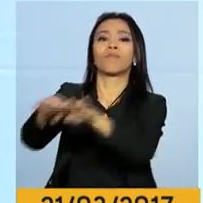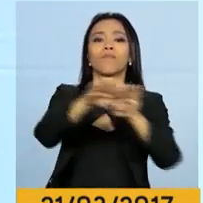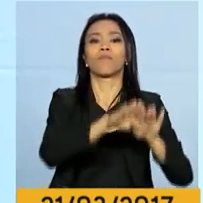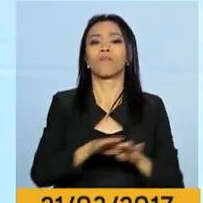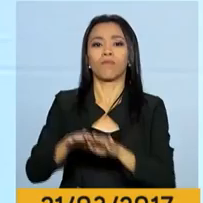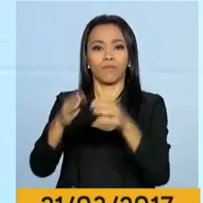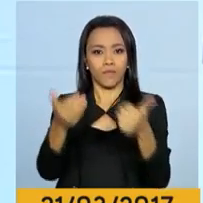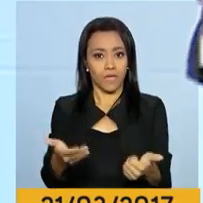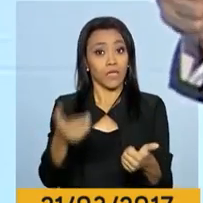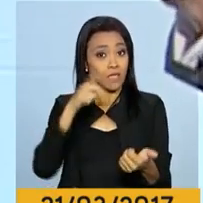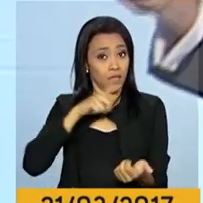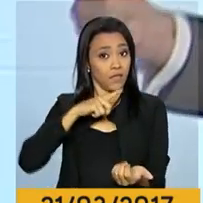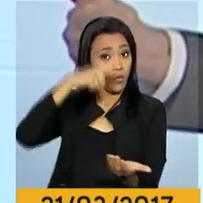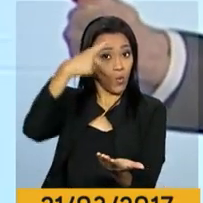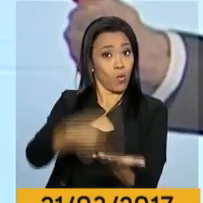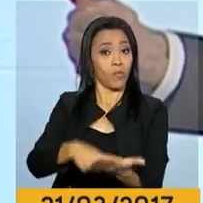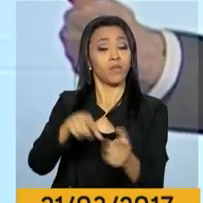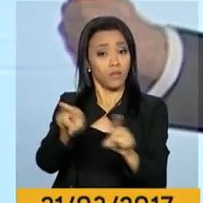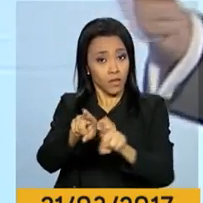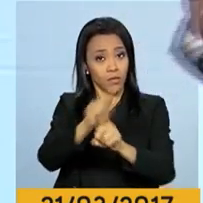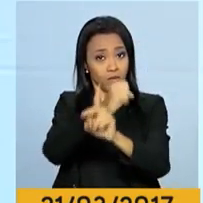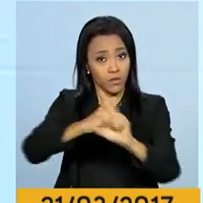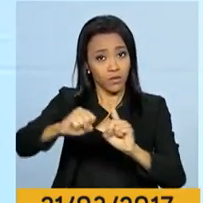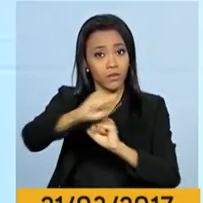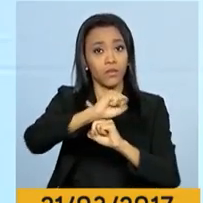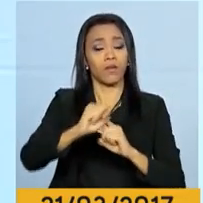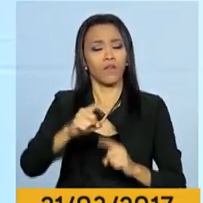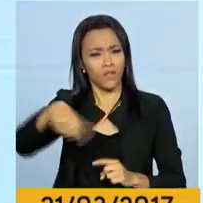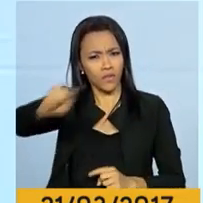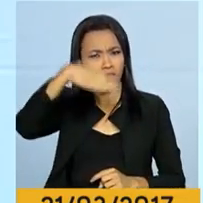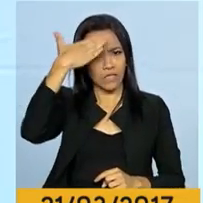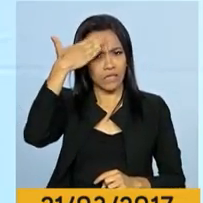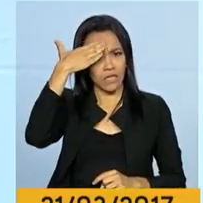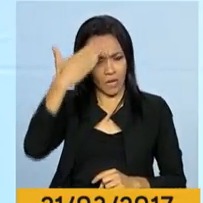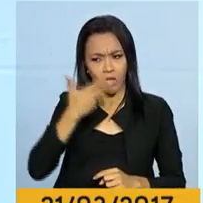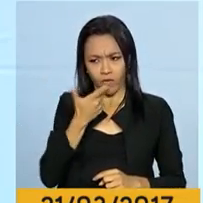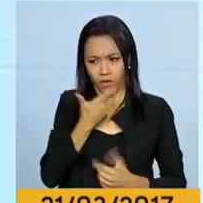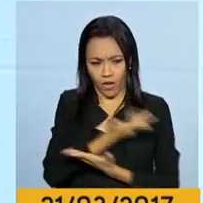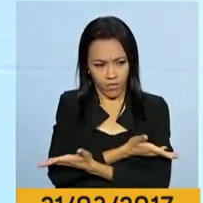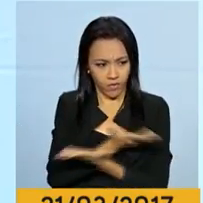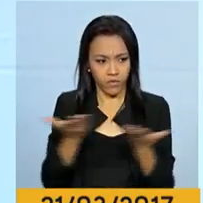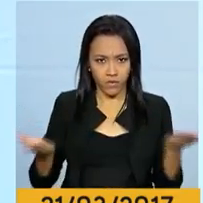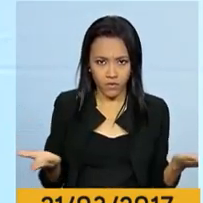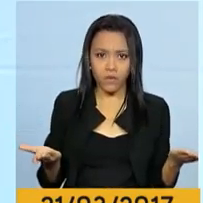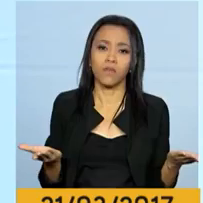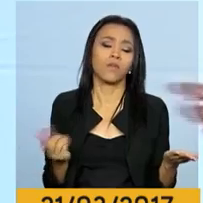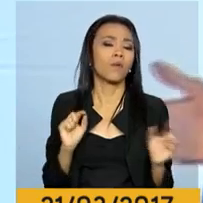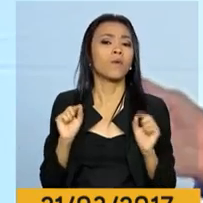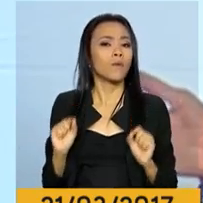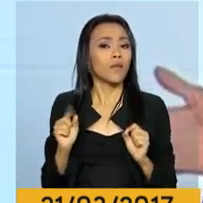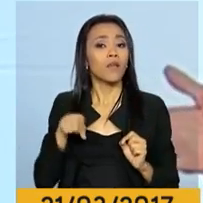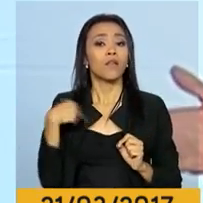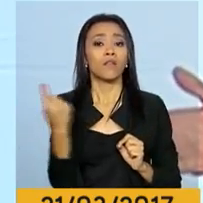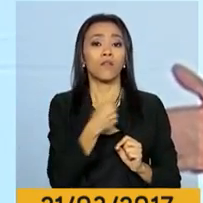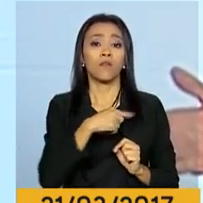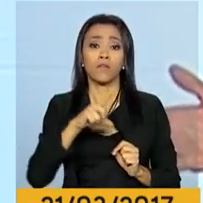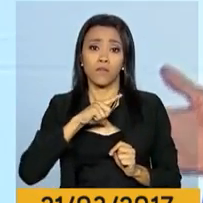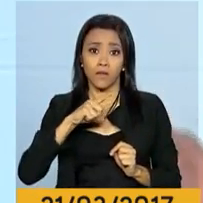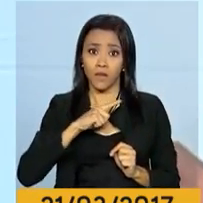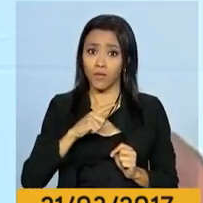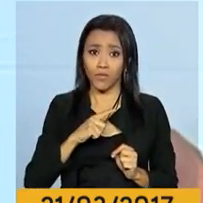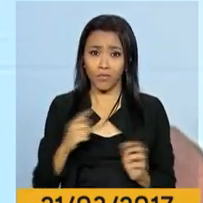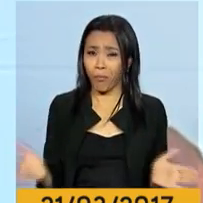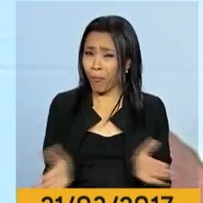lado da responsabilidade social. Porque também, convenhamos, quero dizer aos senhores, a senhora Susan Siegel, nós temos